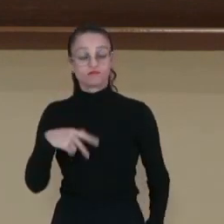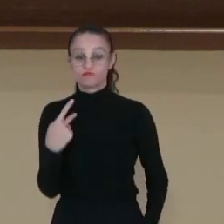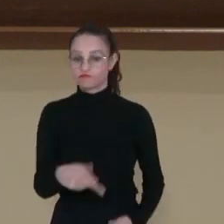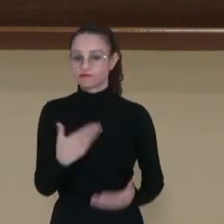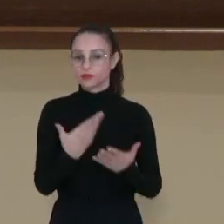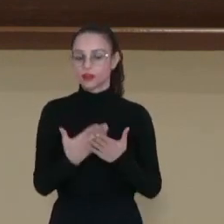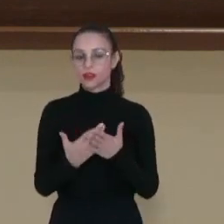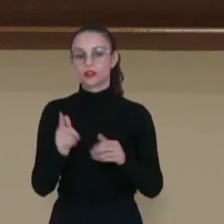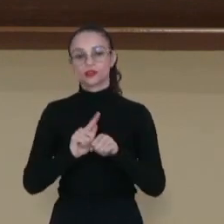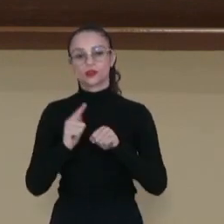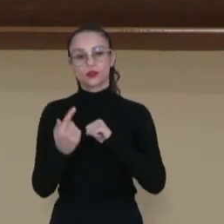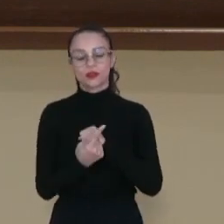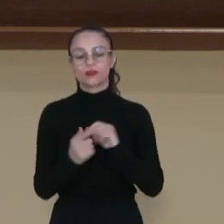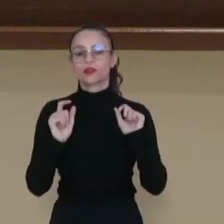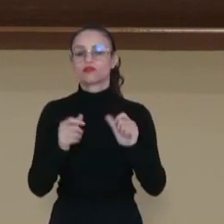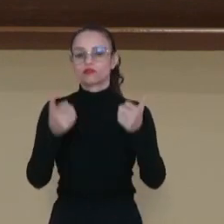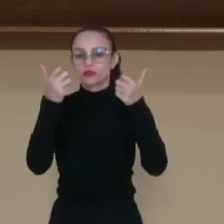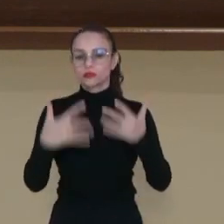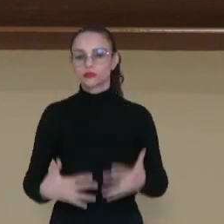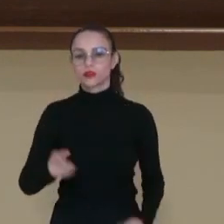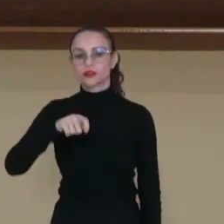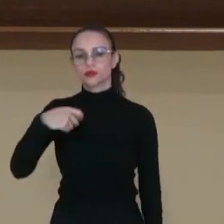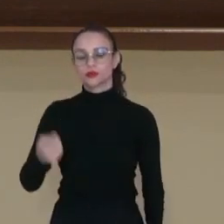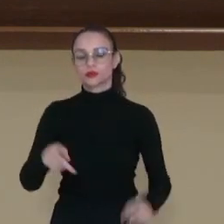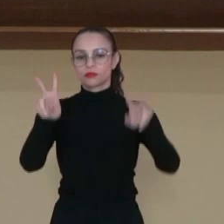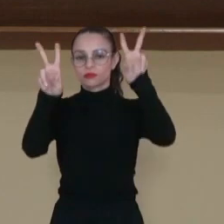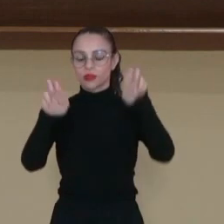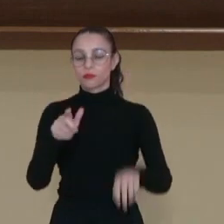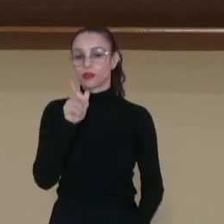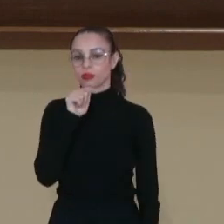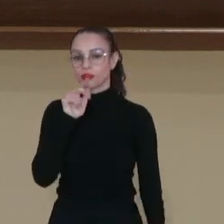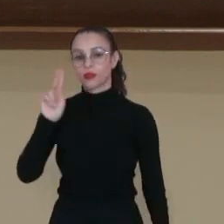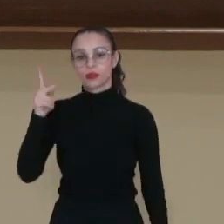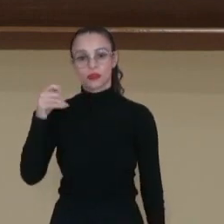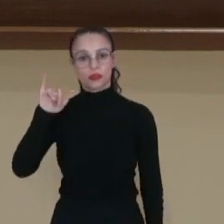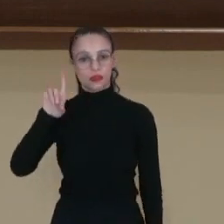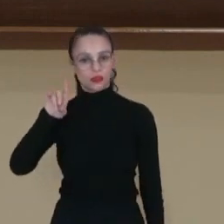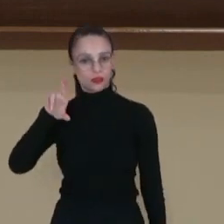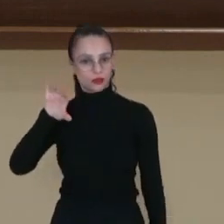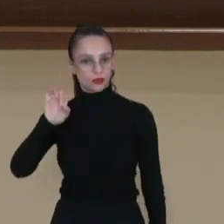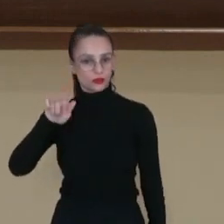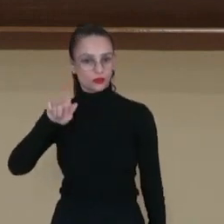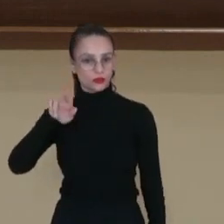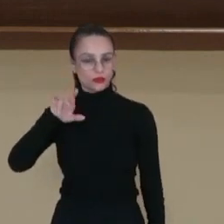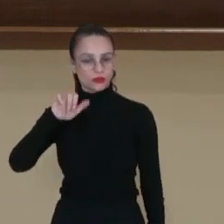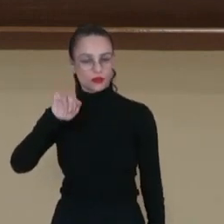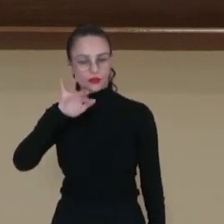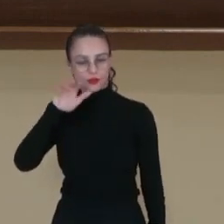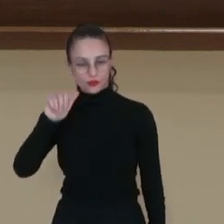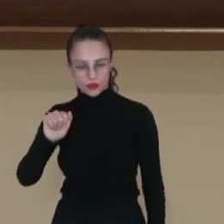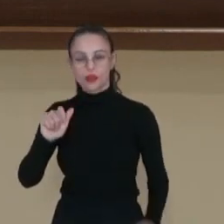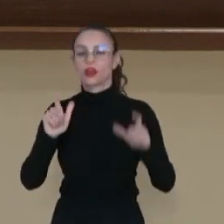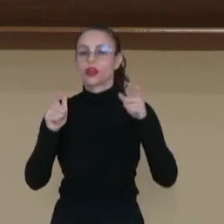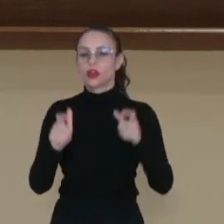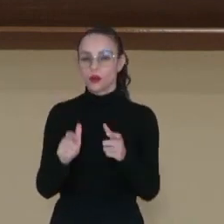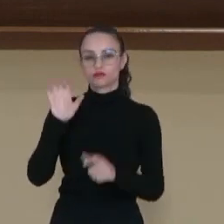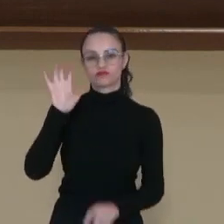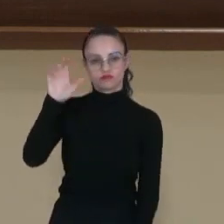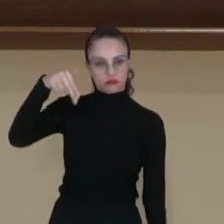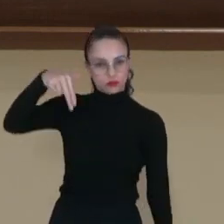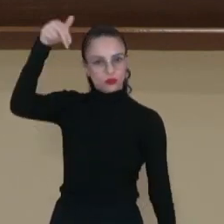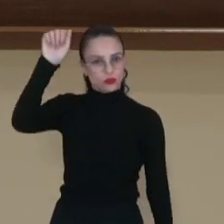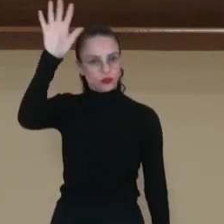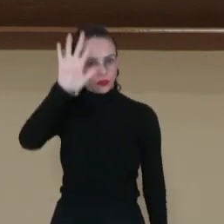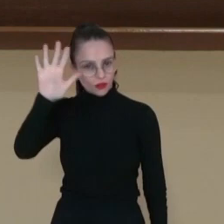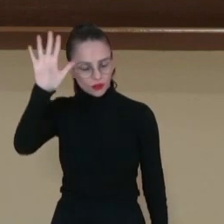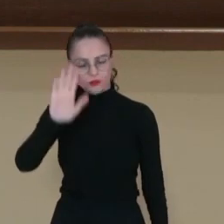vamos trabalhar sobre a hidrografia da região Nordeste. As principais características, como estão